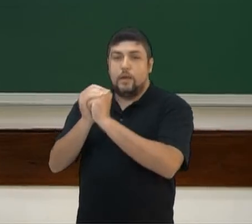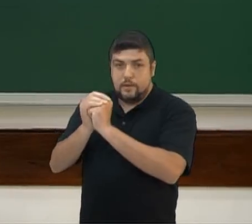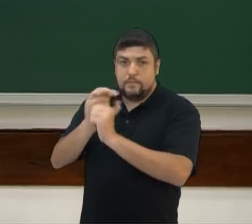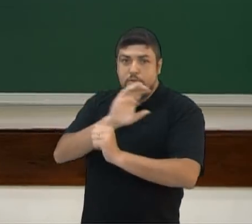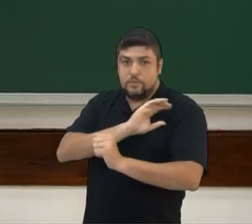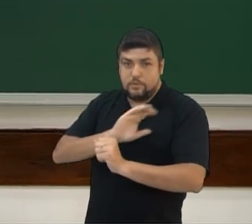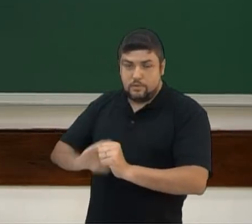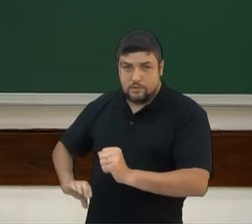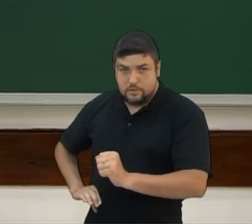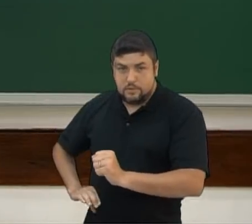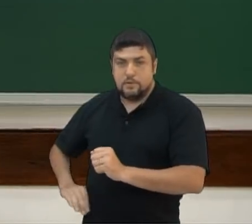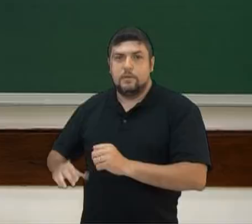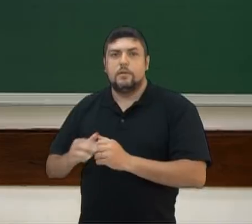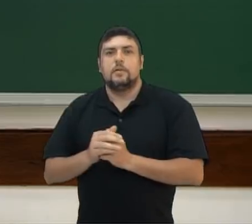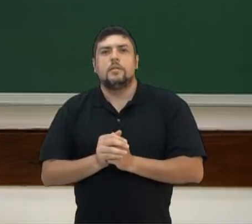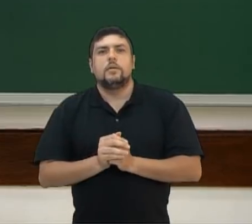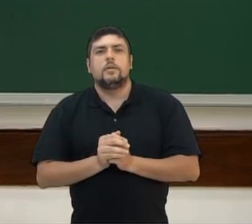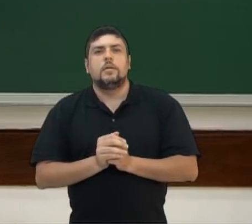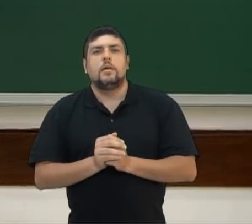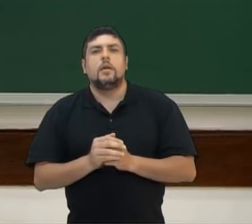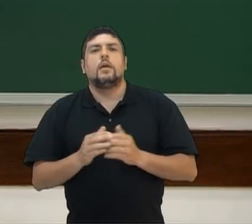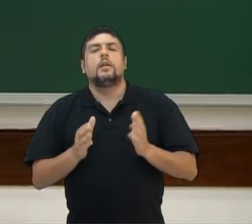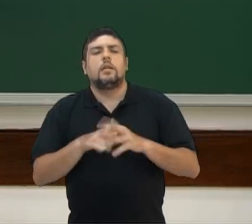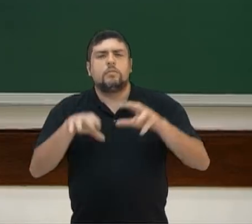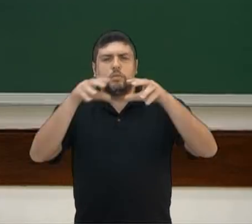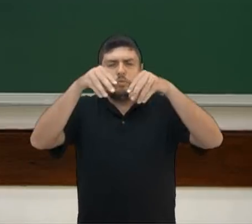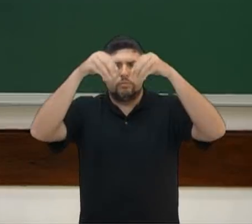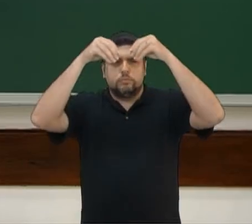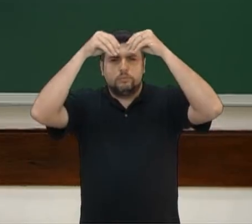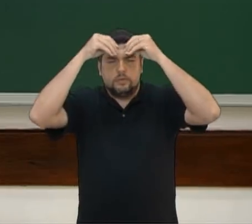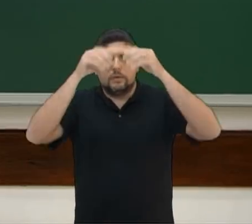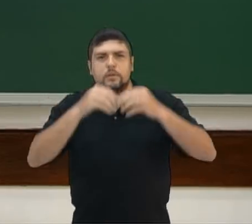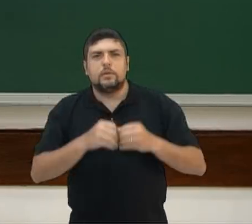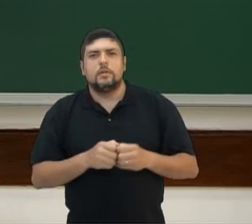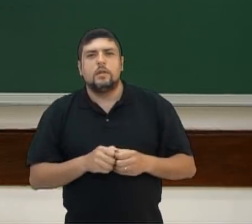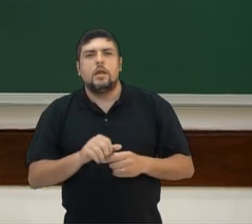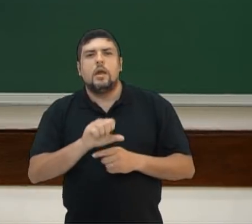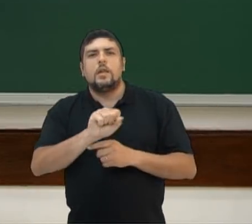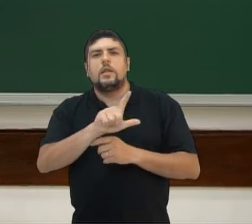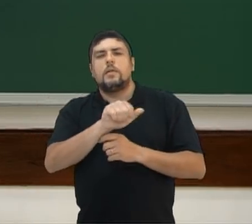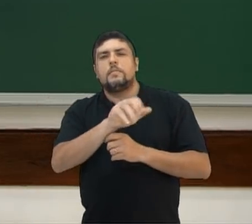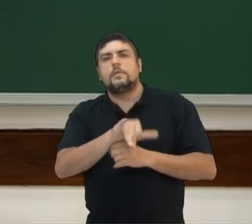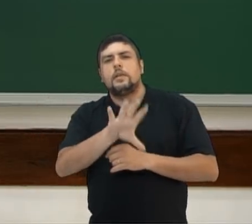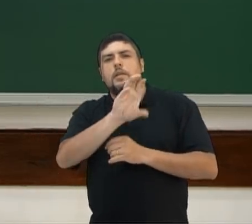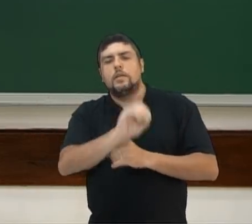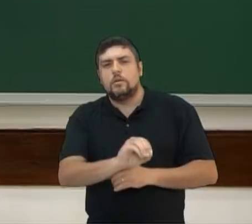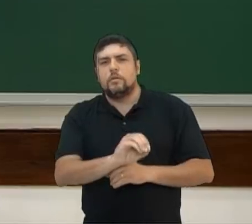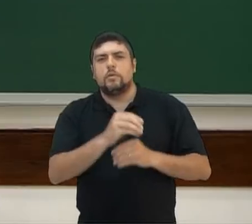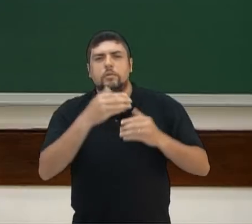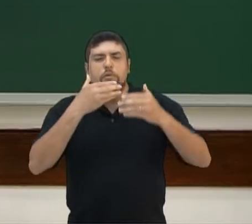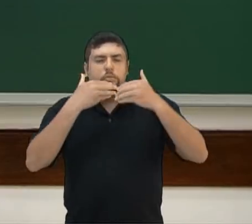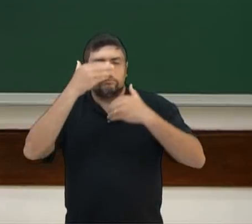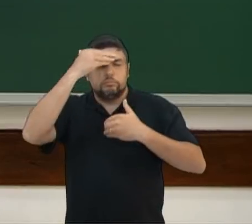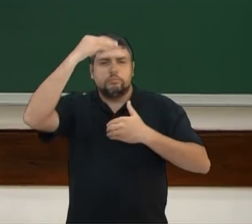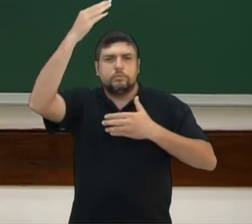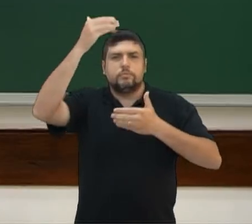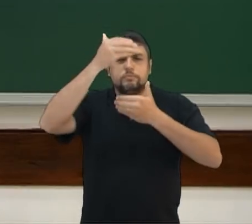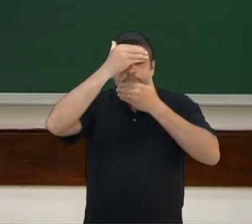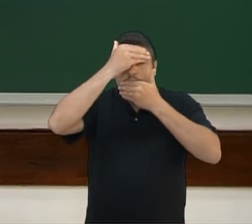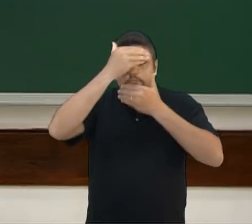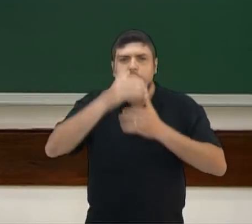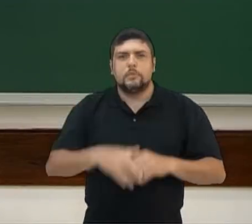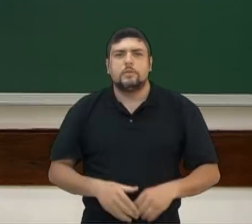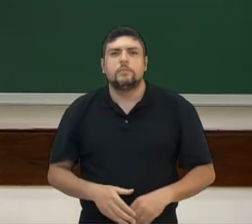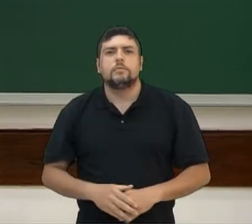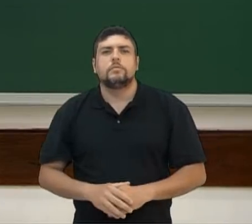cristianismo, assim seja do espiritismo, salam aleikum para quem é do islamismo, namastê ou namaskara